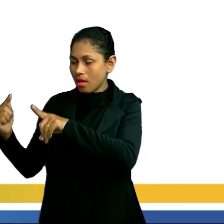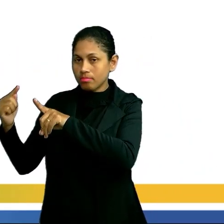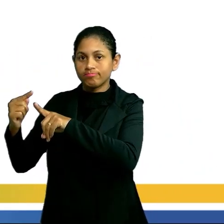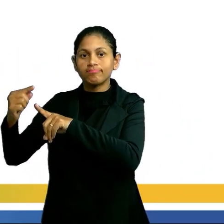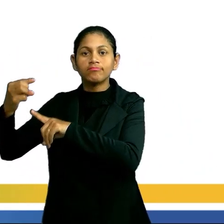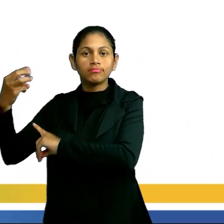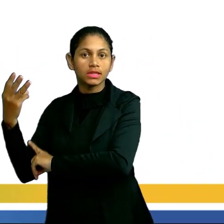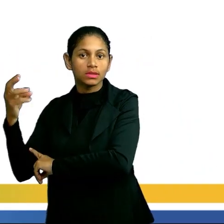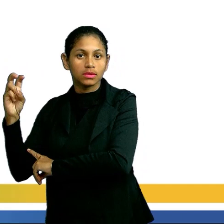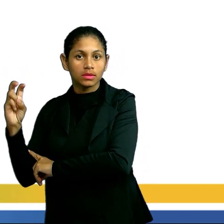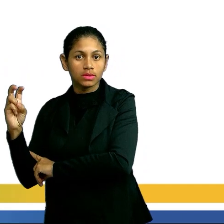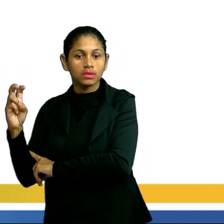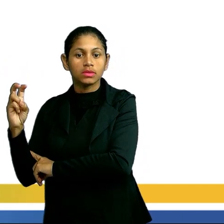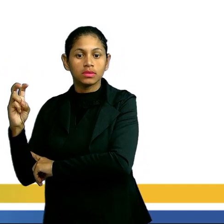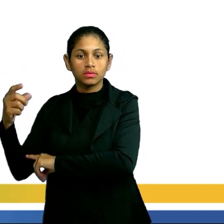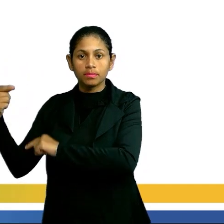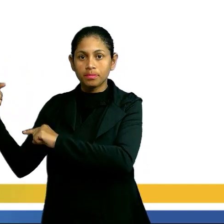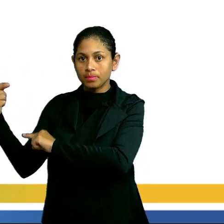35 graus Celsius,